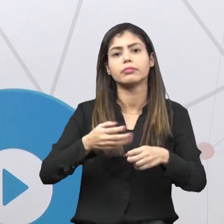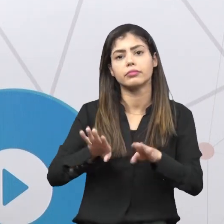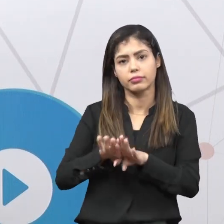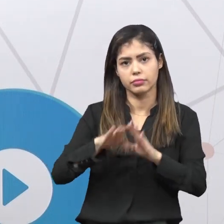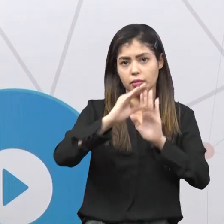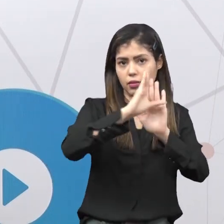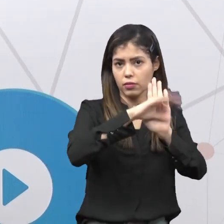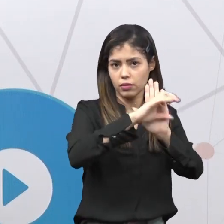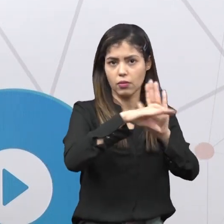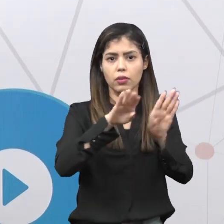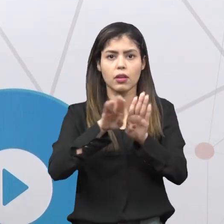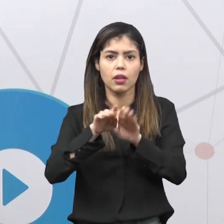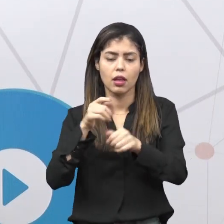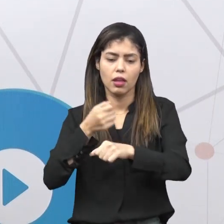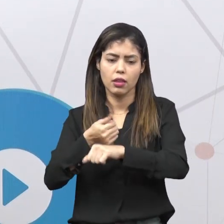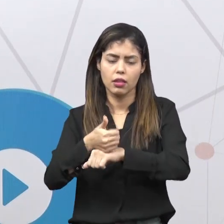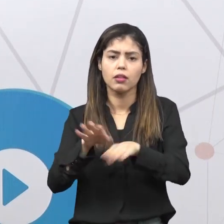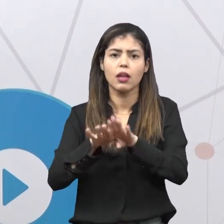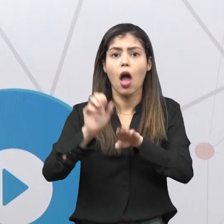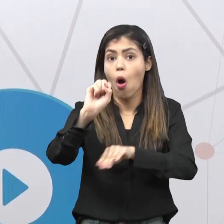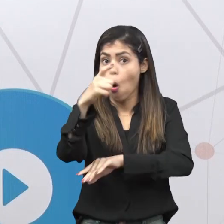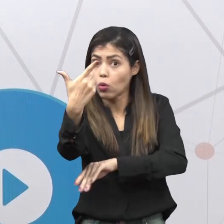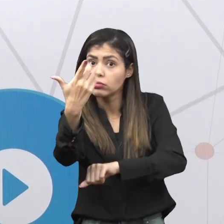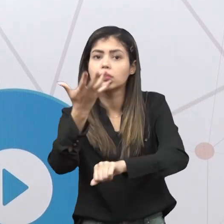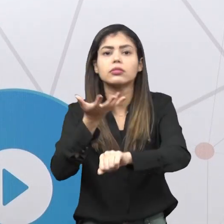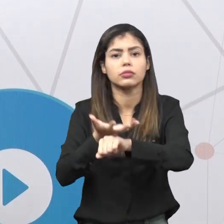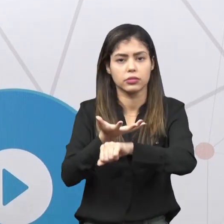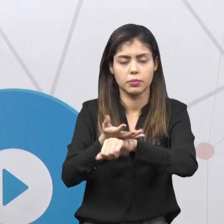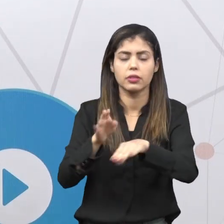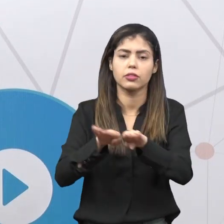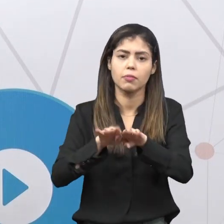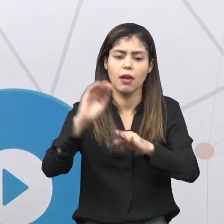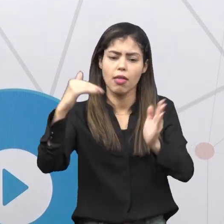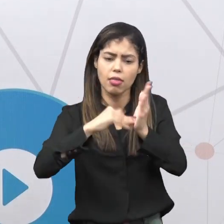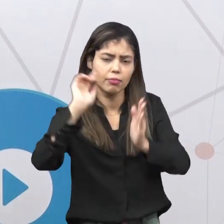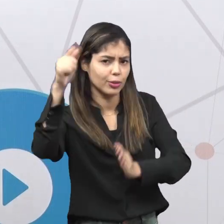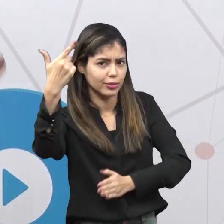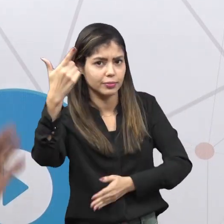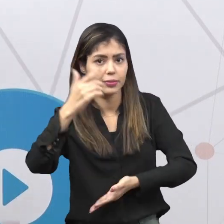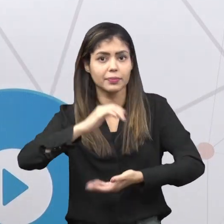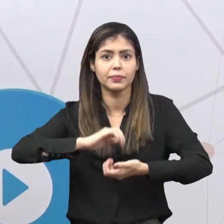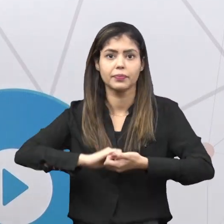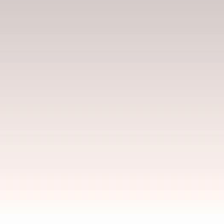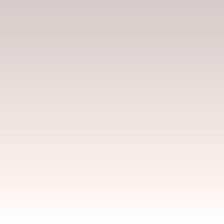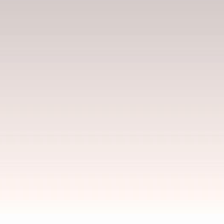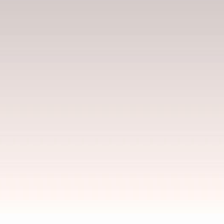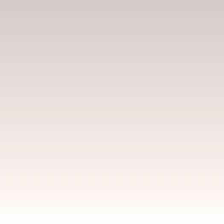aprofundarem, né? E terão acesso a essa aula como outras. Até a próxima!